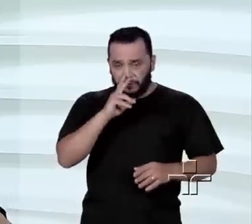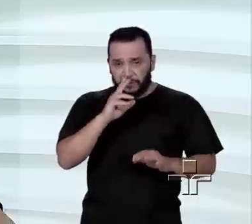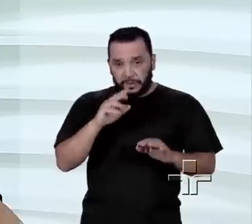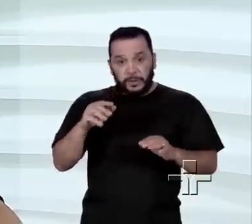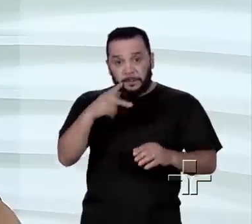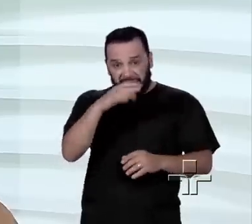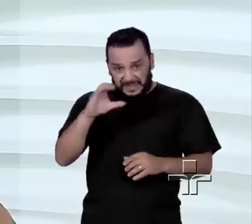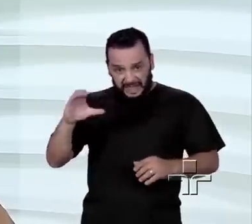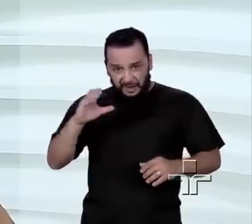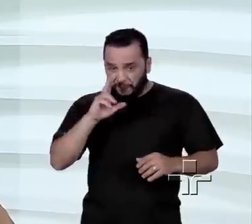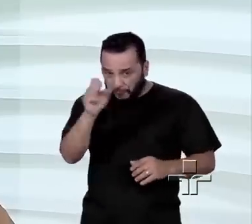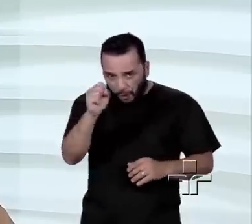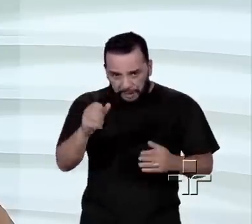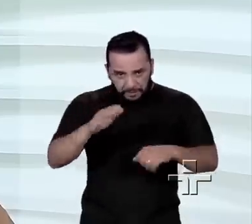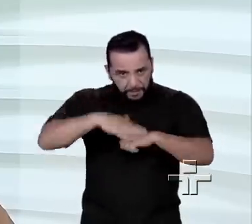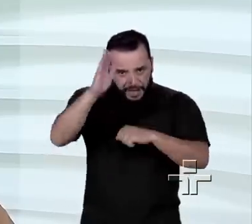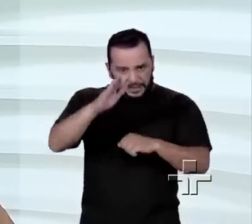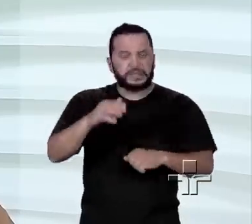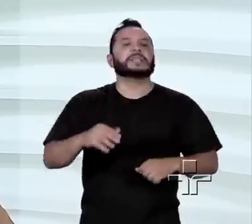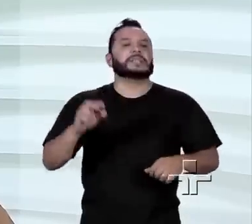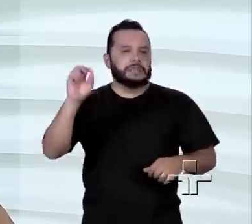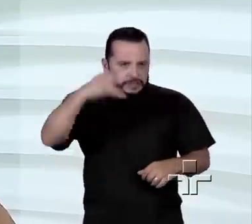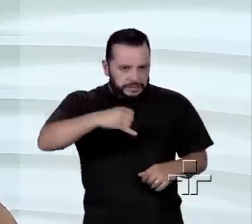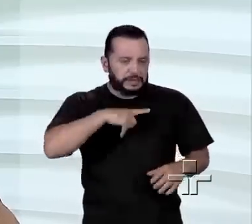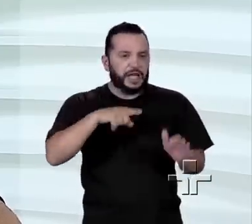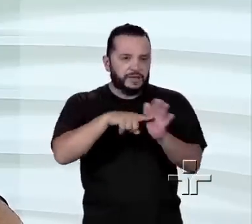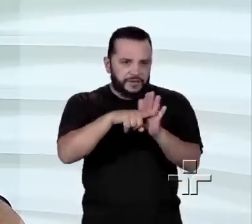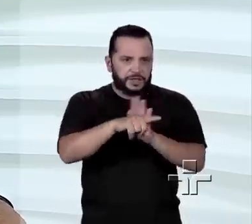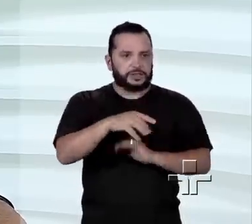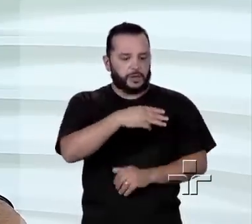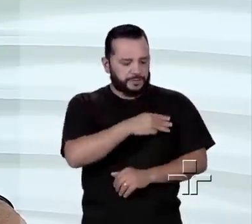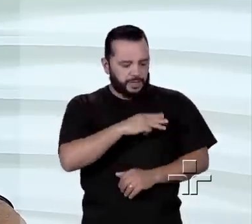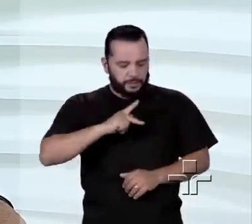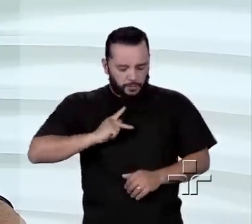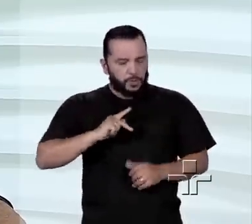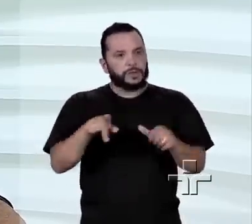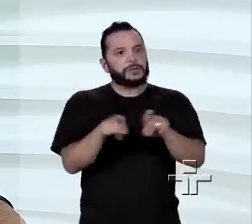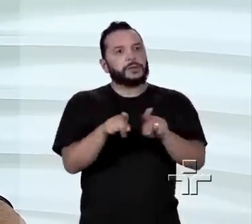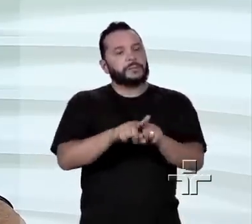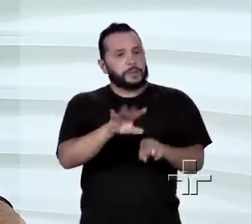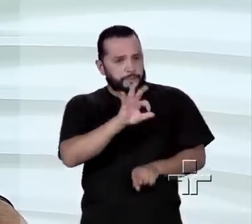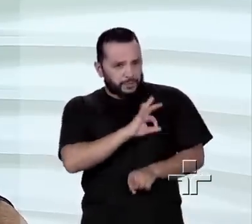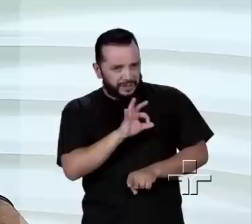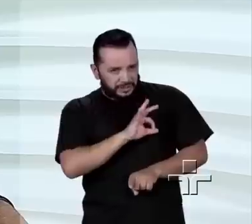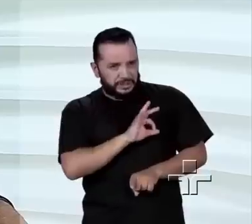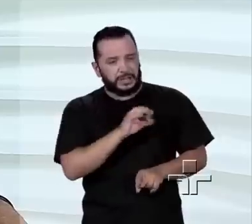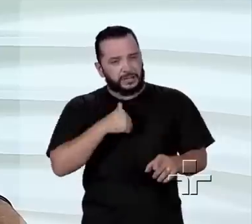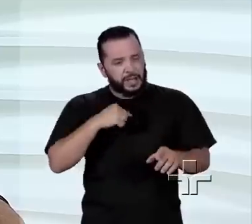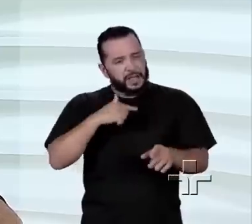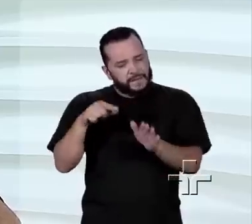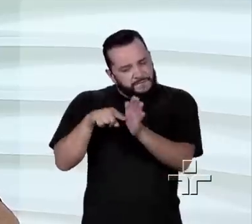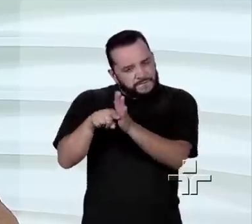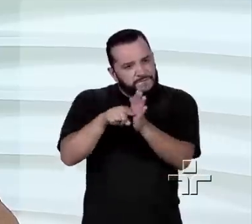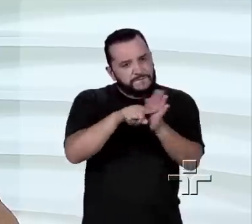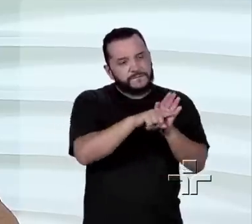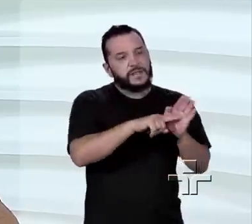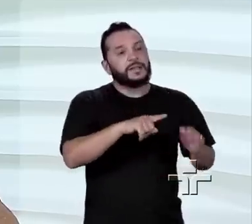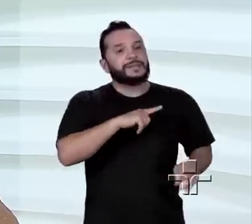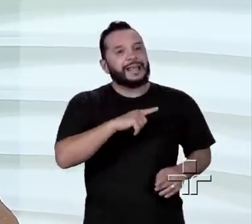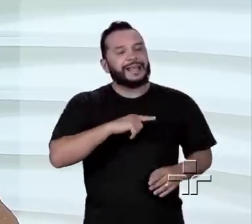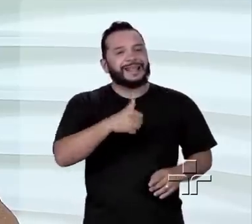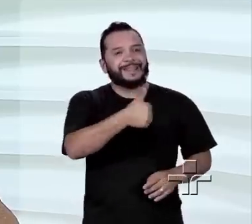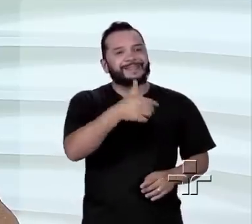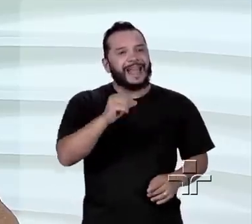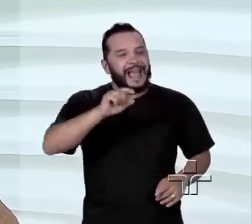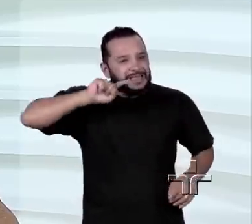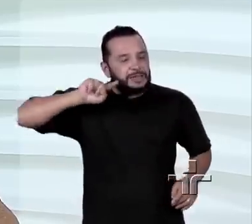PCC hoje, investigação do Ministério Público e da Polícia, da Inteligência, da SAP e das polícias, tem 10 mil batizados